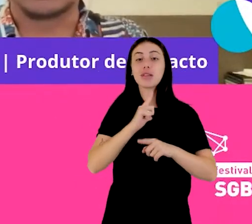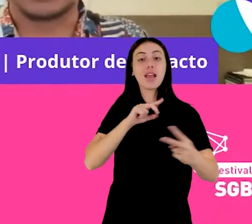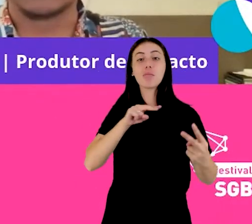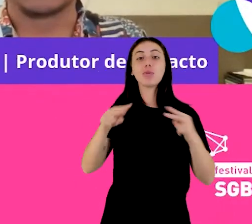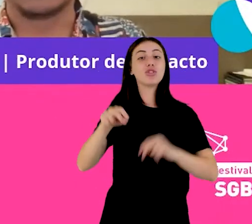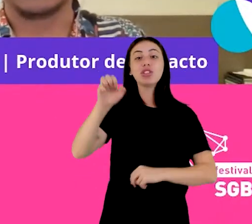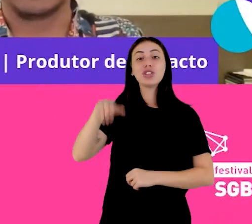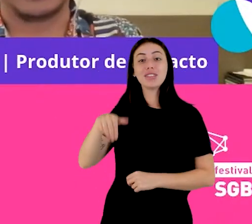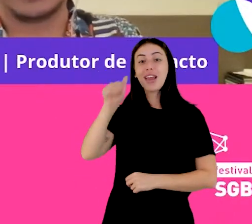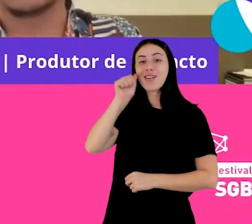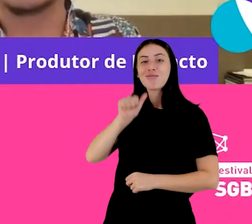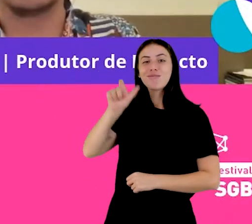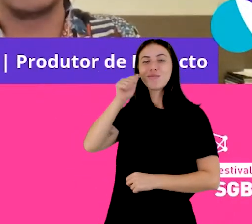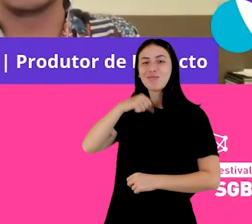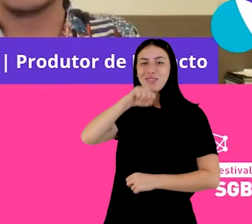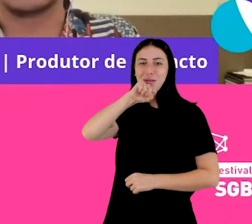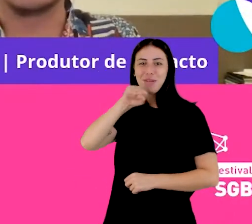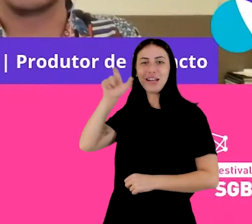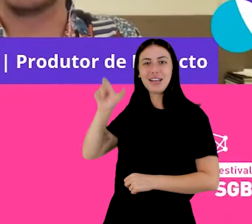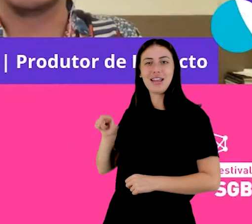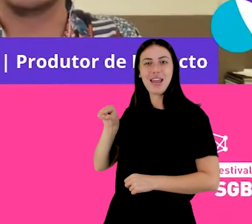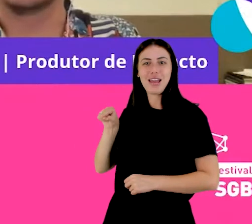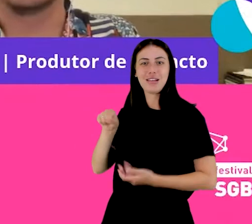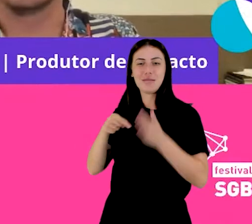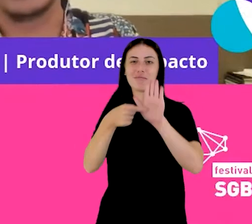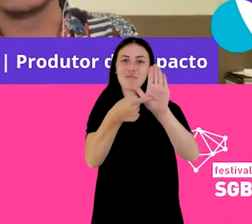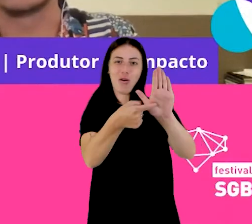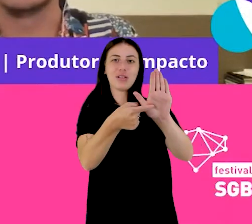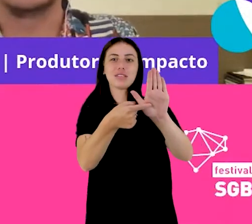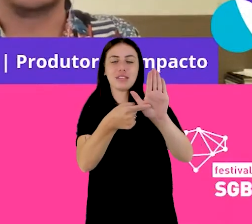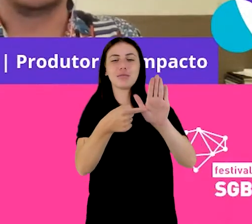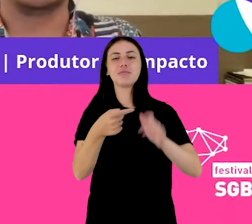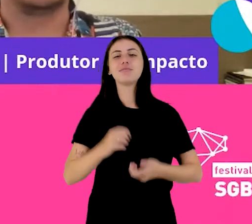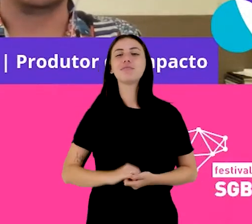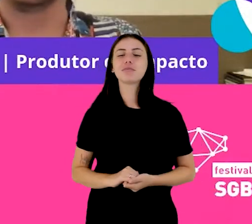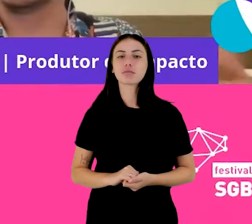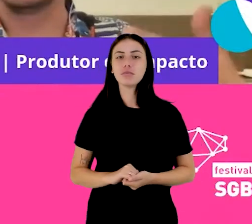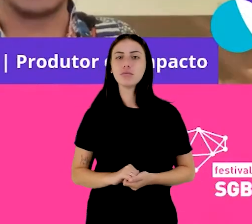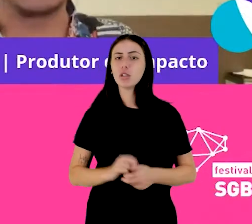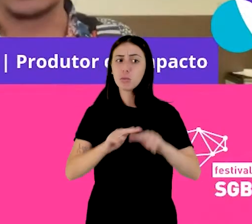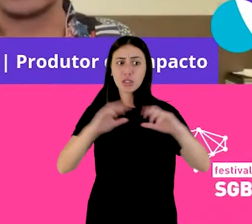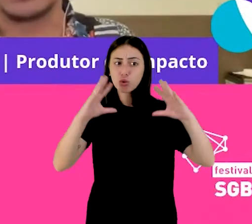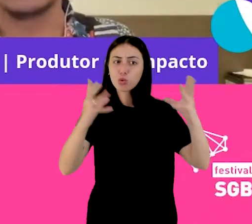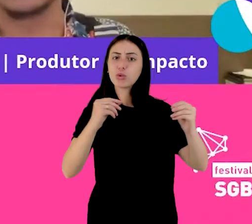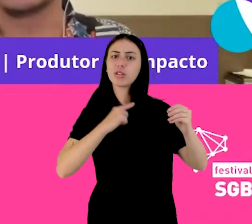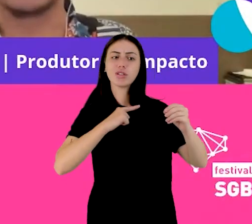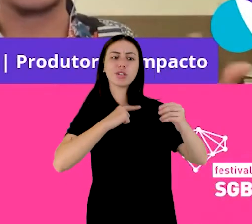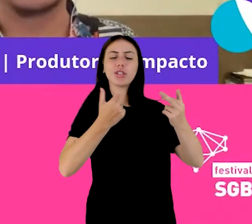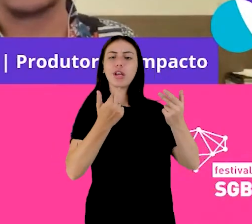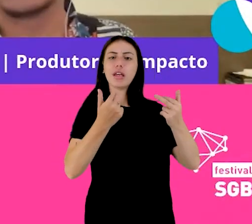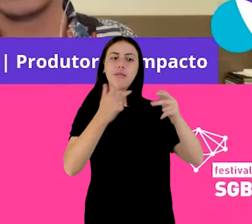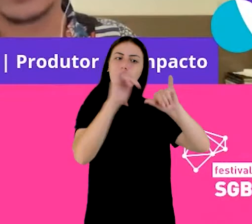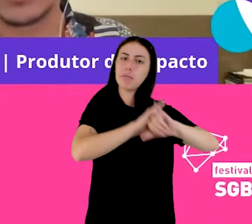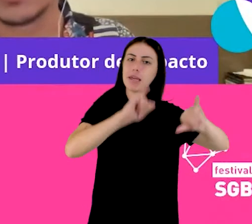via saindo de matérias, em mídia, eram sempre histórias ruins, os tristes dados que a gente tem da